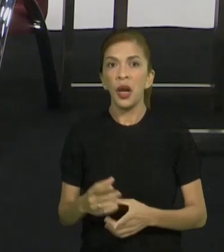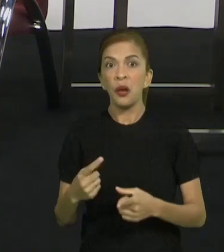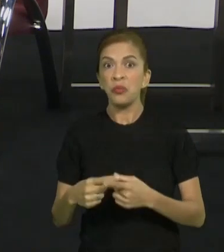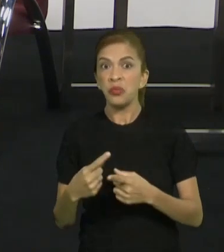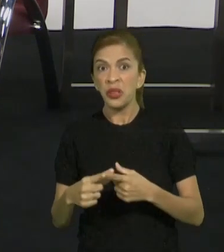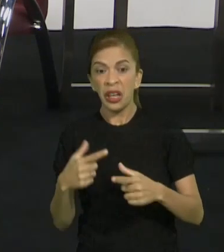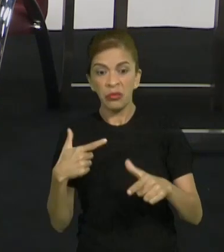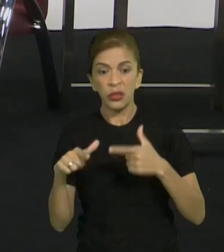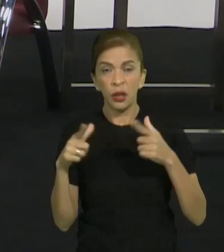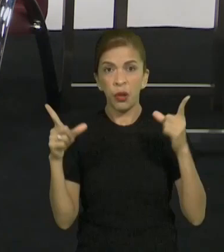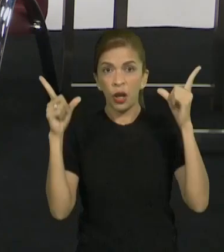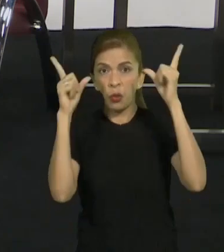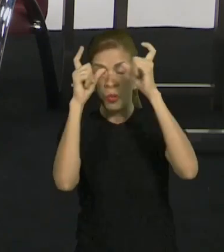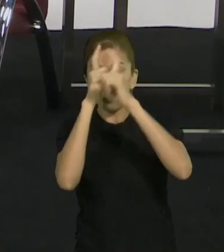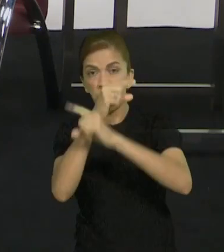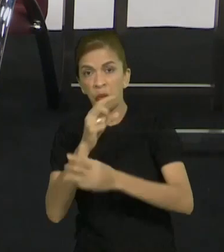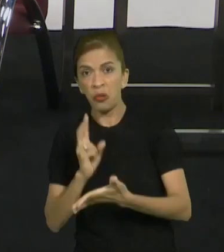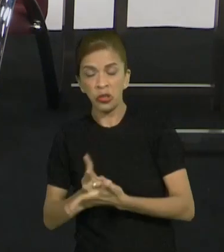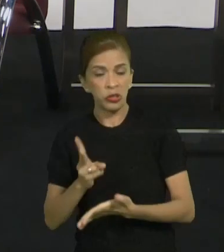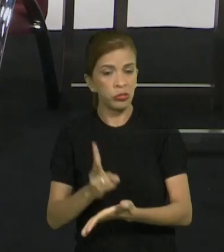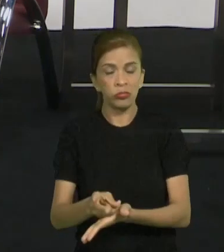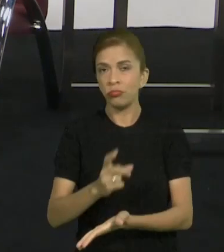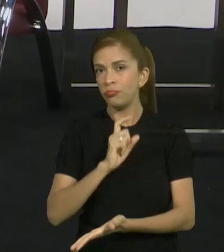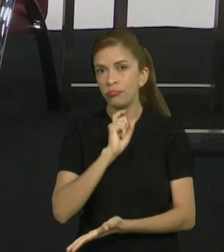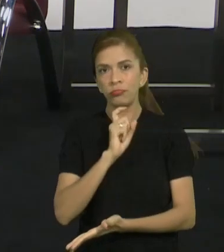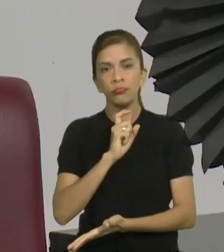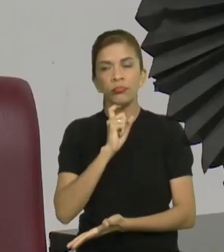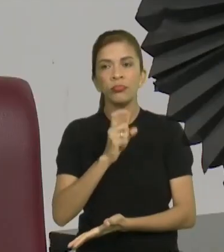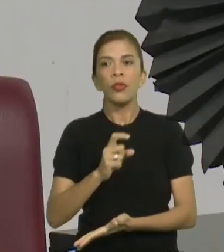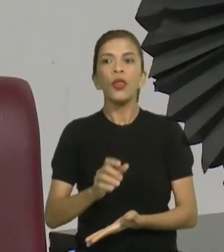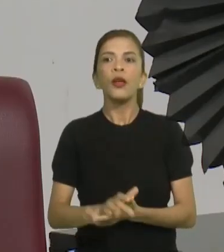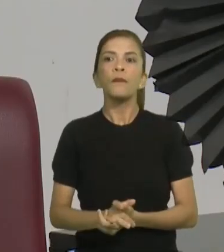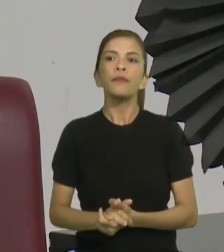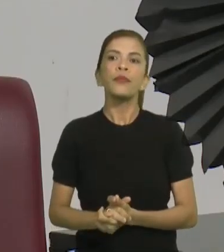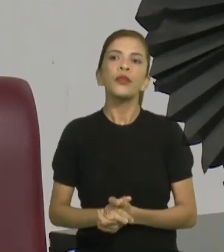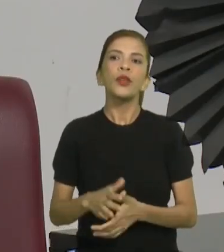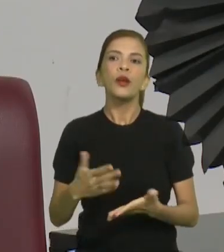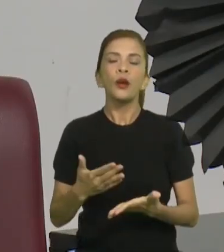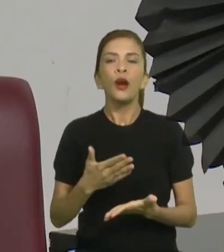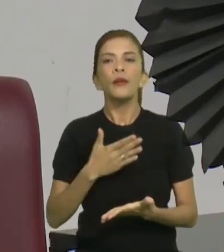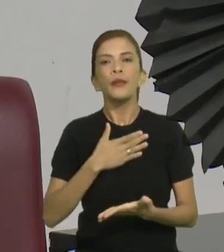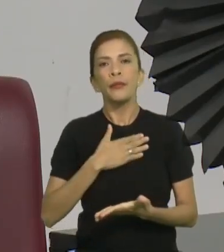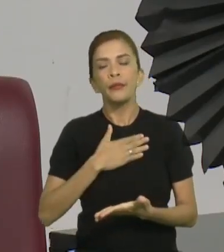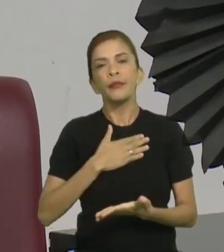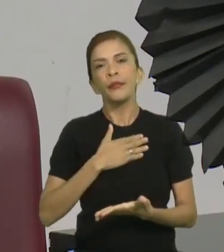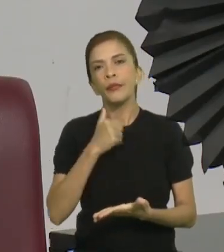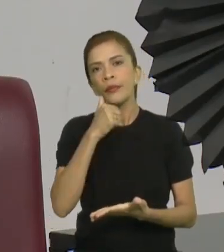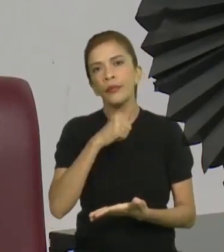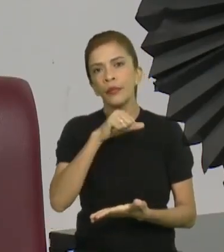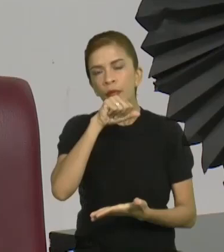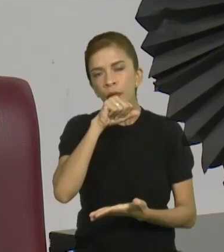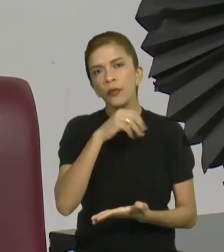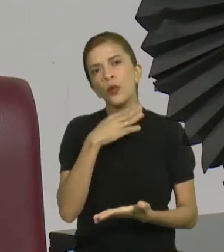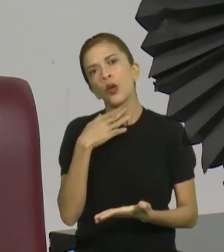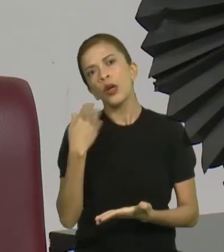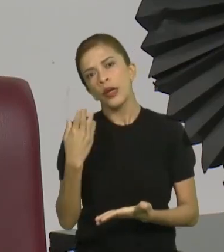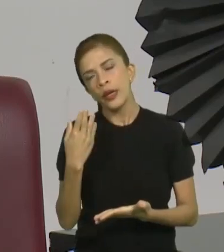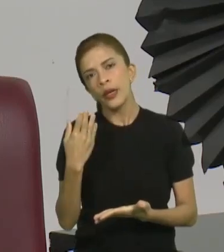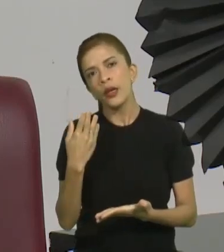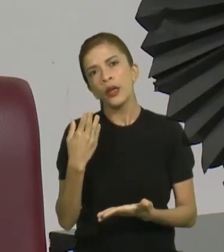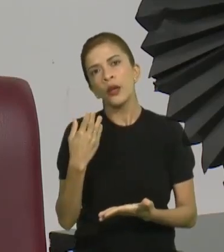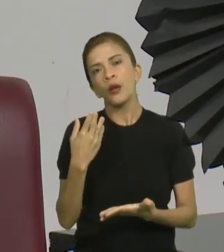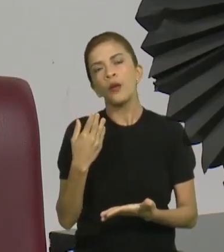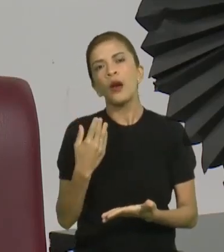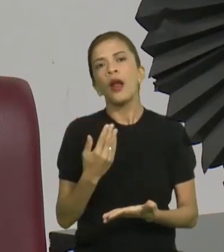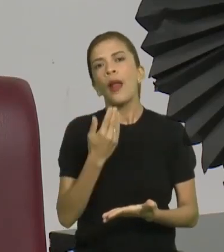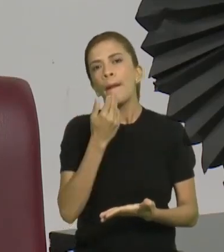não vai dar conta de manter a tradição, até porque quando a minha mãe faleceu, ela fez um pedido. Uma semana antes dela falecer, ela